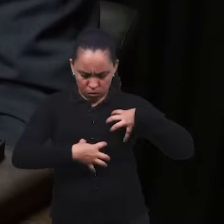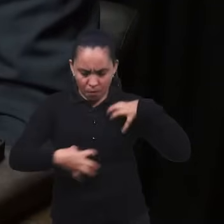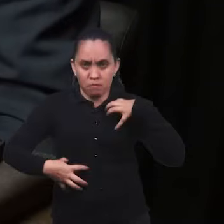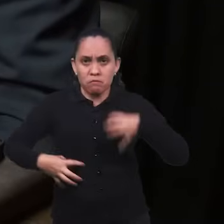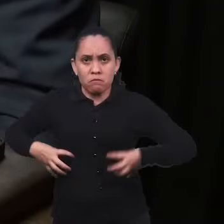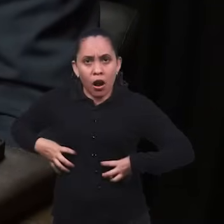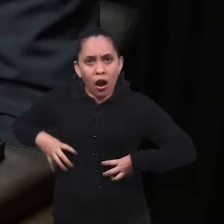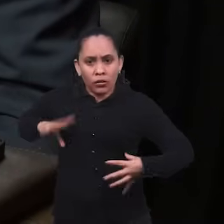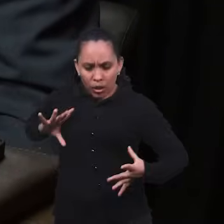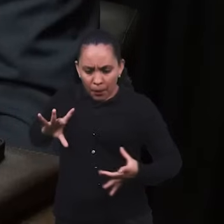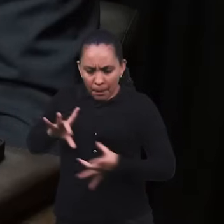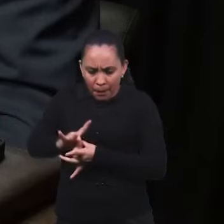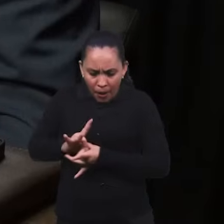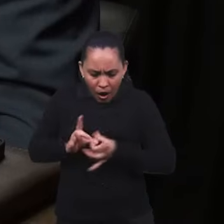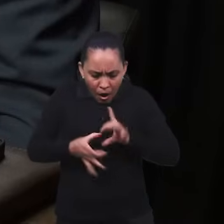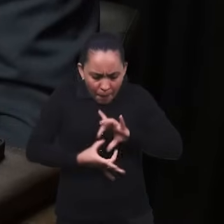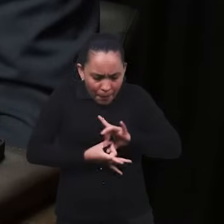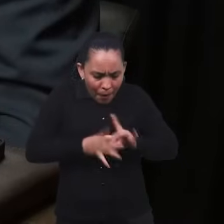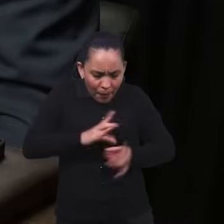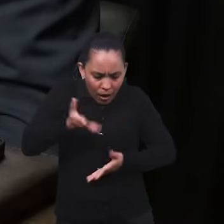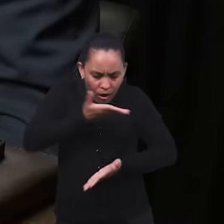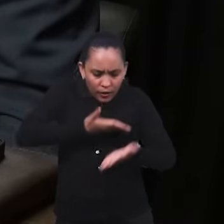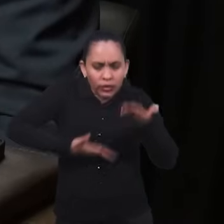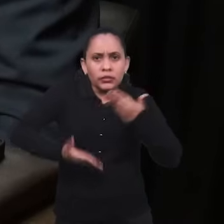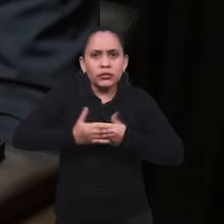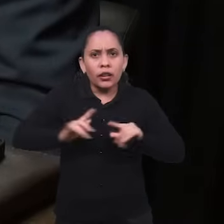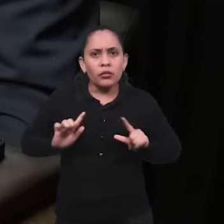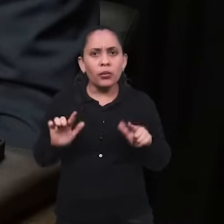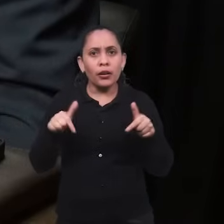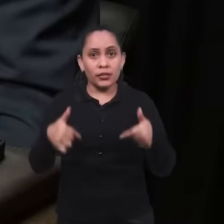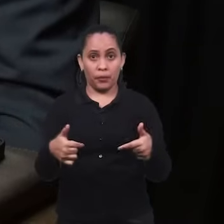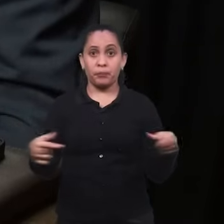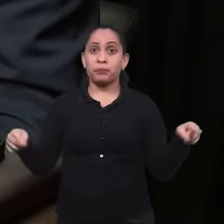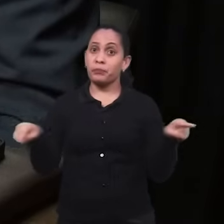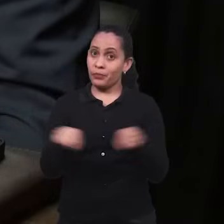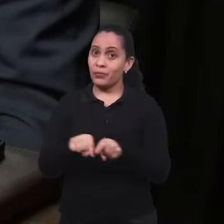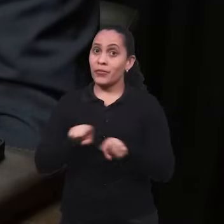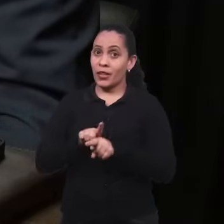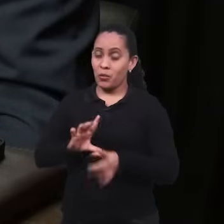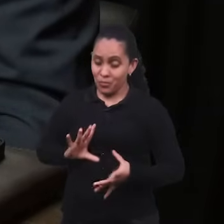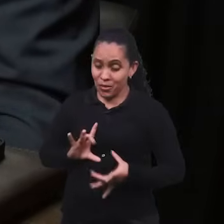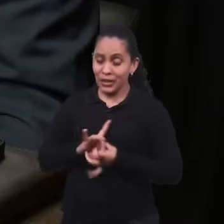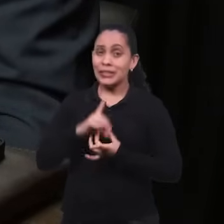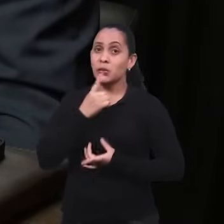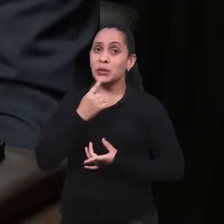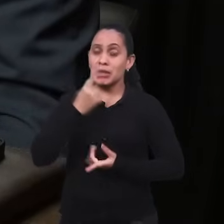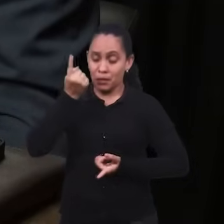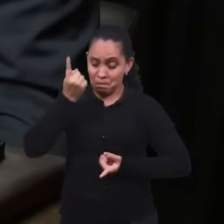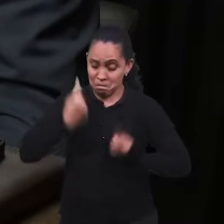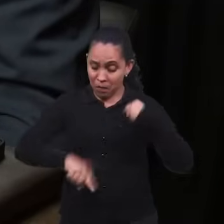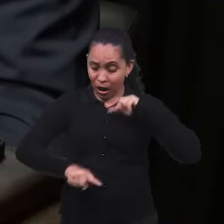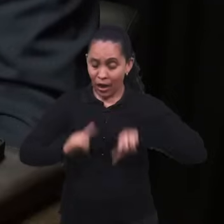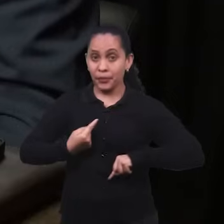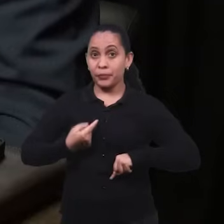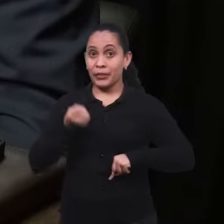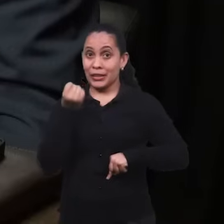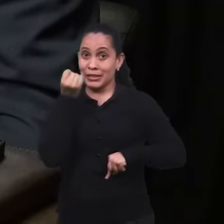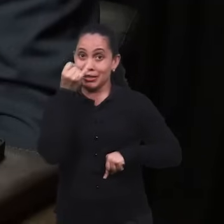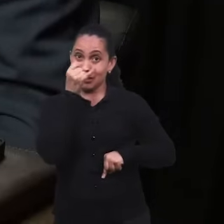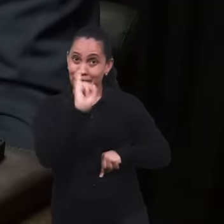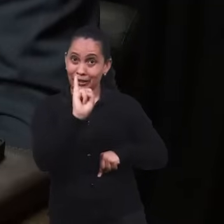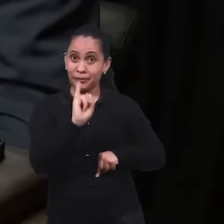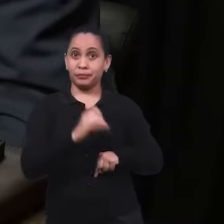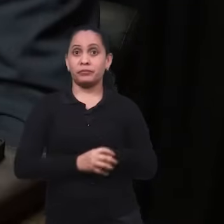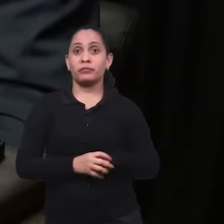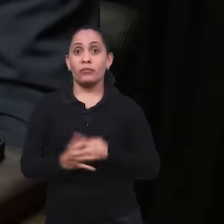atuam sincronicamente, interagem, porque tem o Espírito Santo, tem o sangue circulando. Então, ele falou, se você não